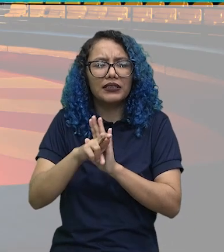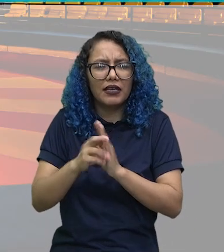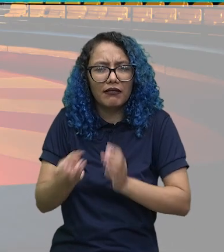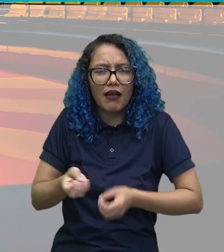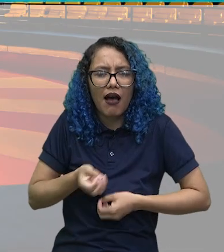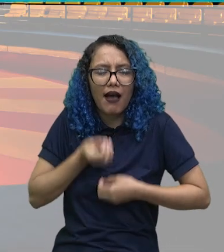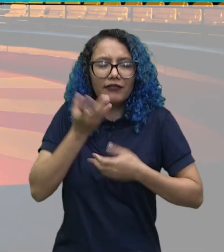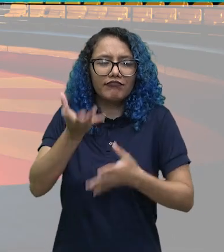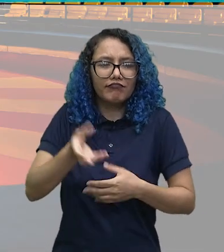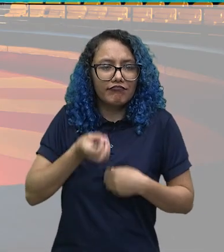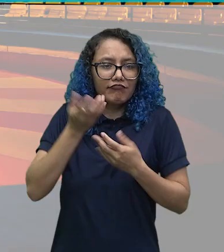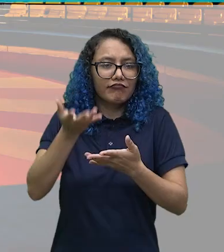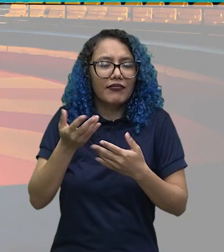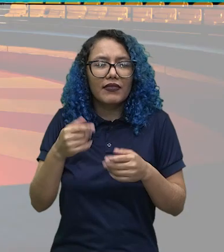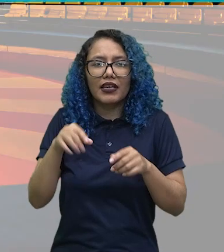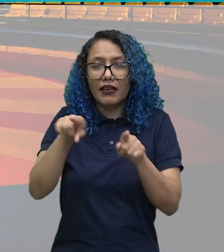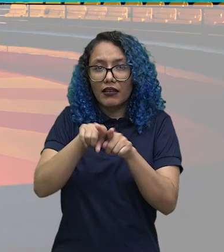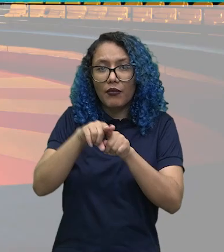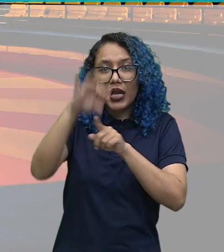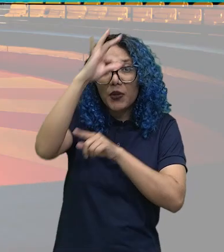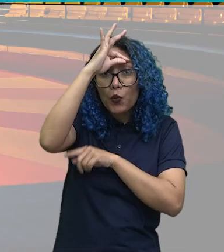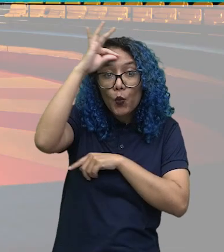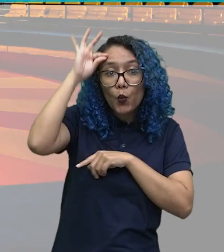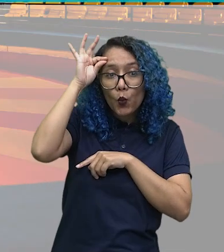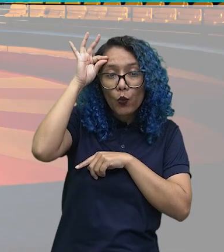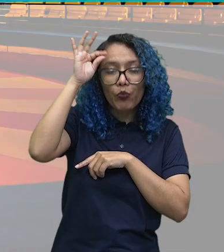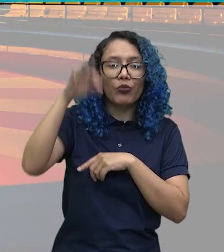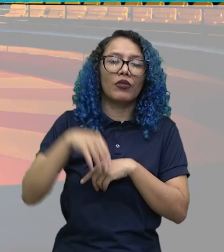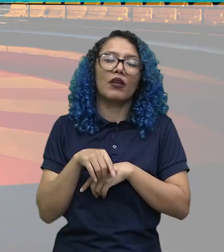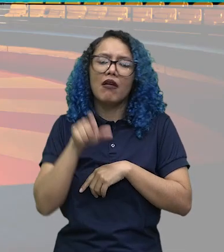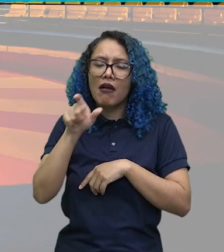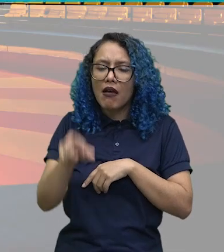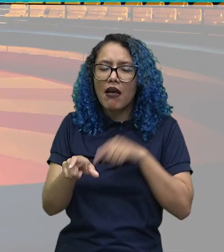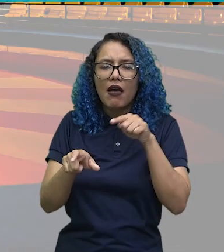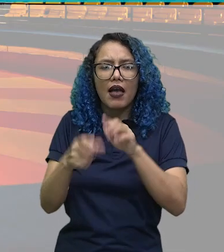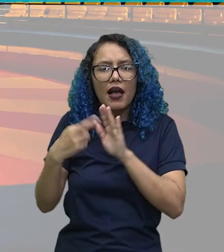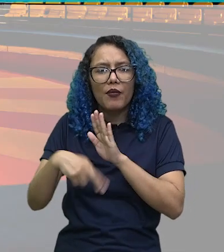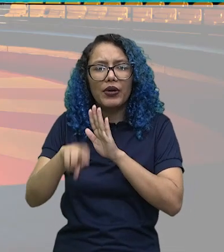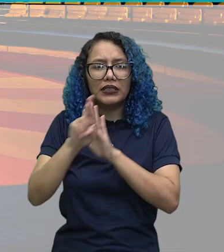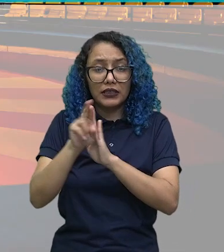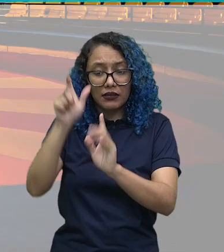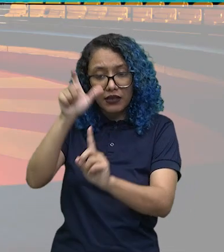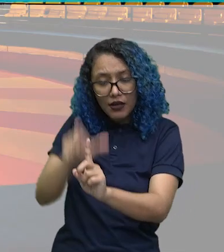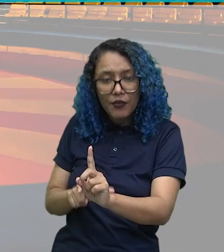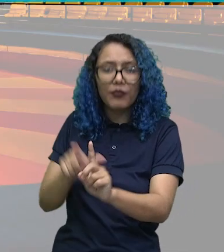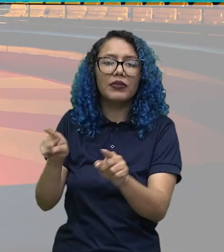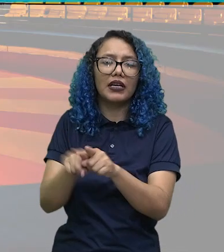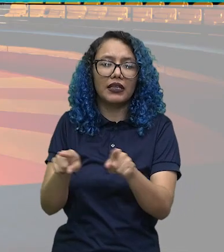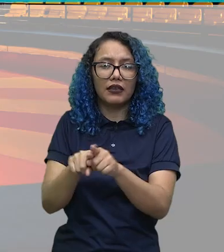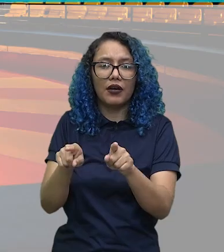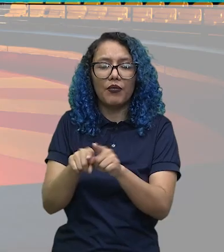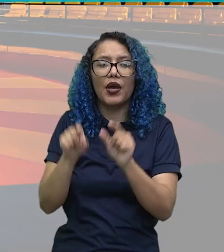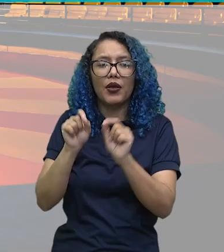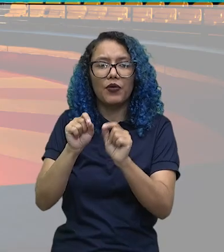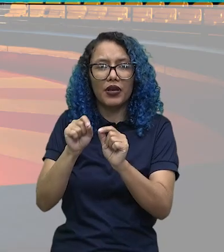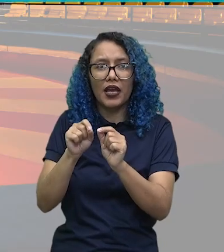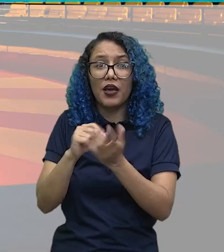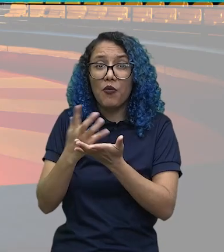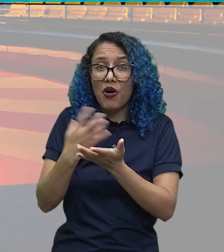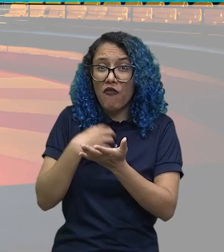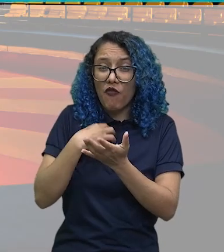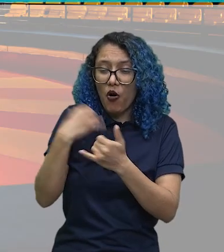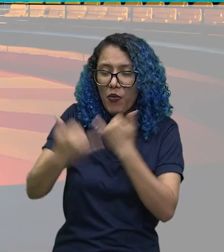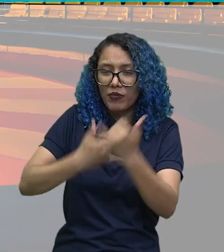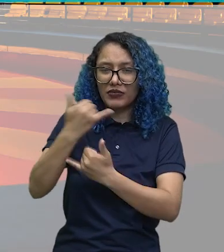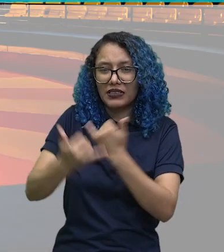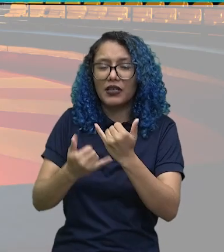espontaneidade, a ingenuidade. O palhaço Augusto não representa apenas um personagem, mas uma filosofia de jogo.